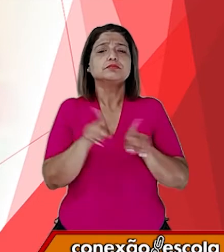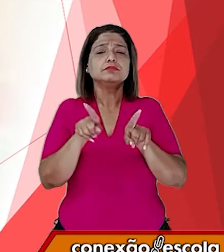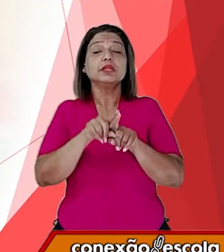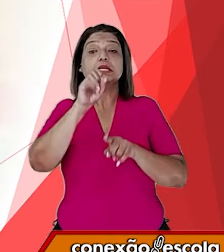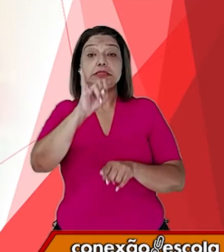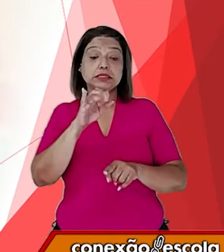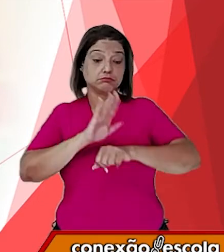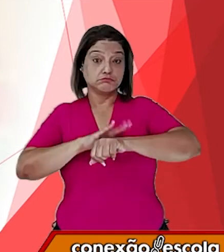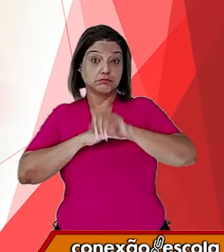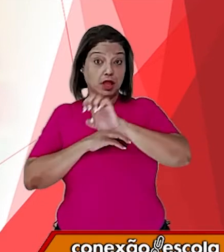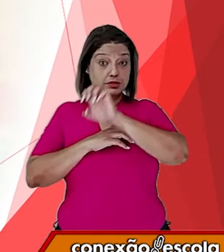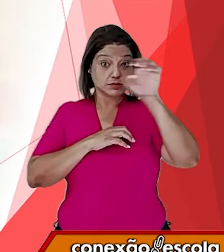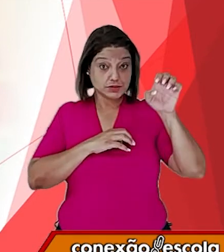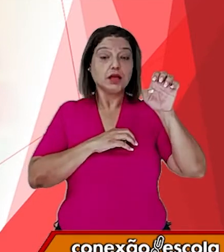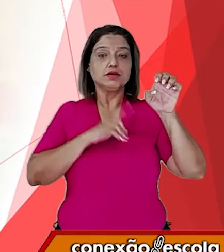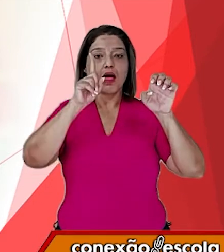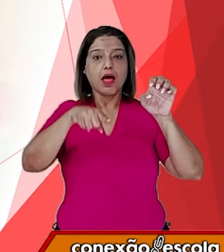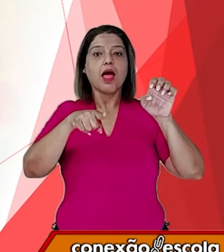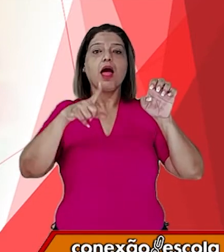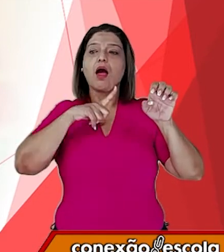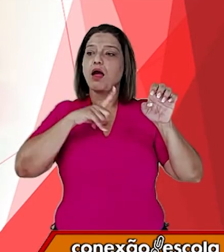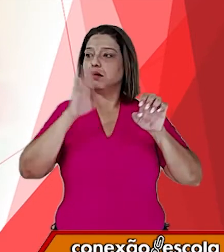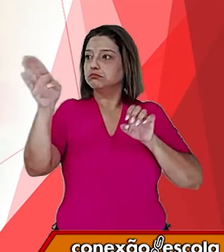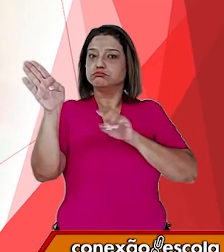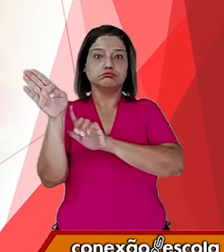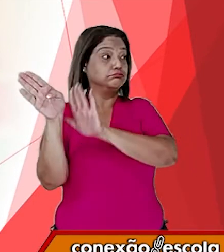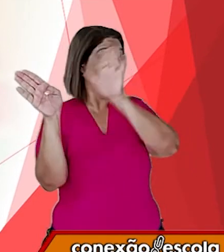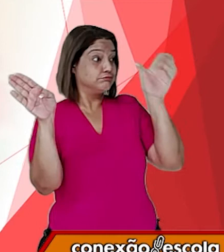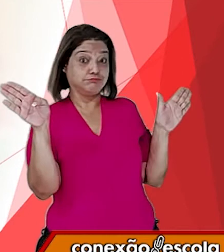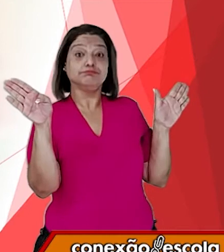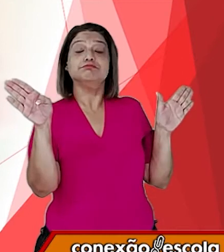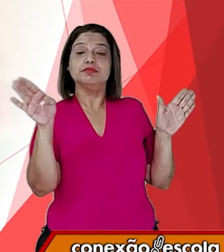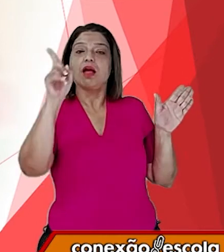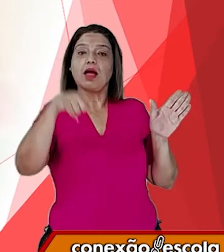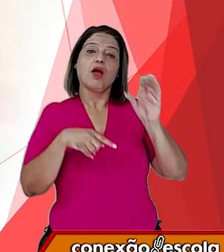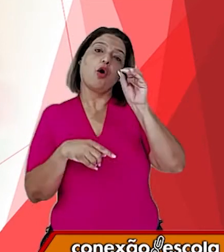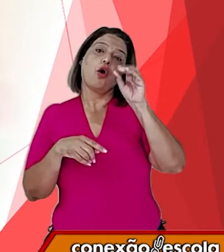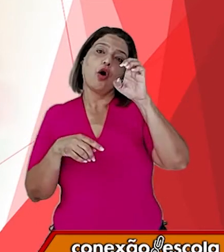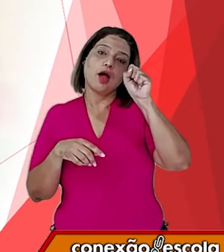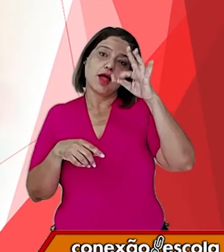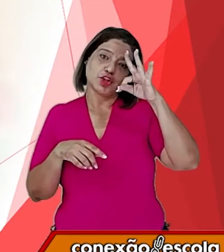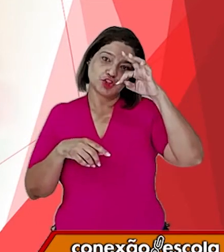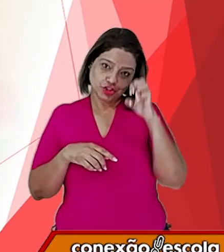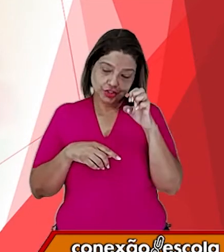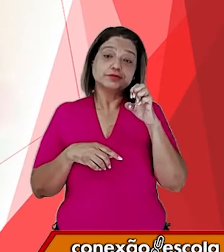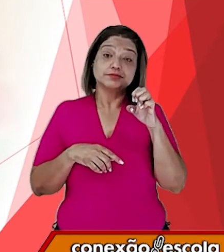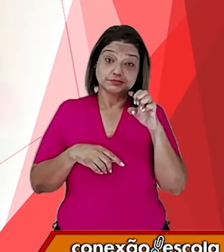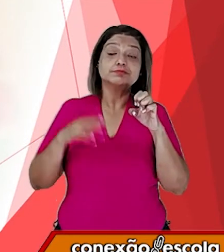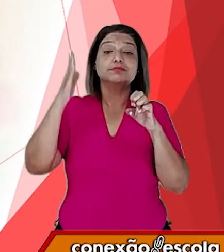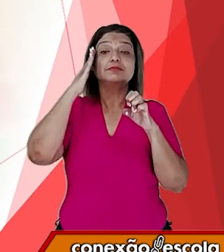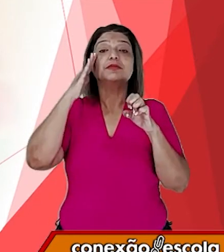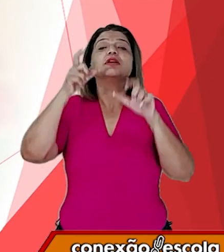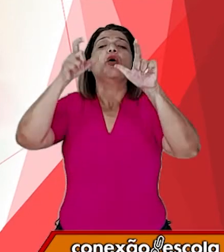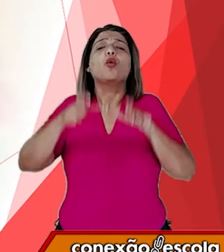apontar o braço esquerdo na direção oposta, teremos o oeste, que é a posição em que o Sol